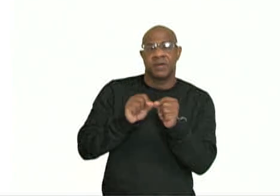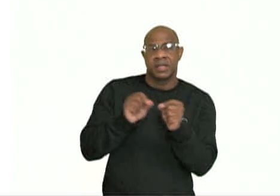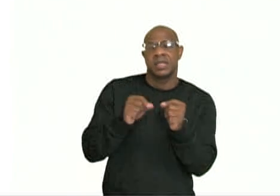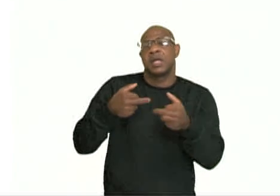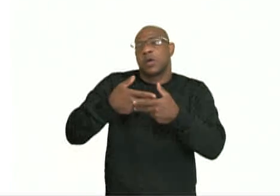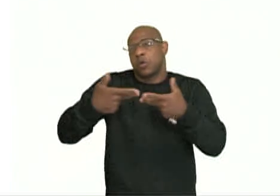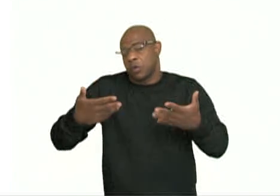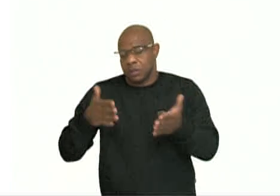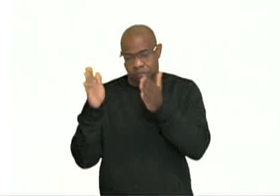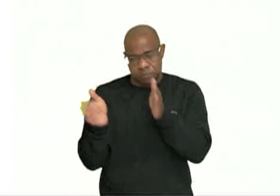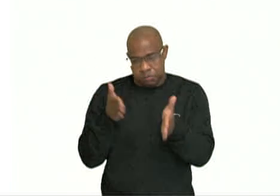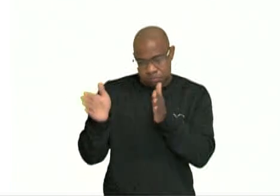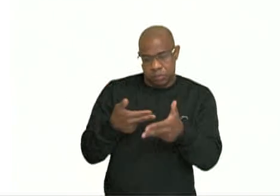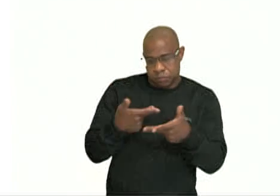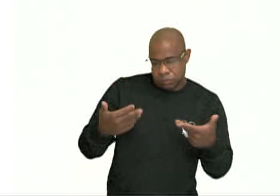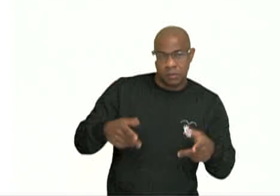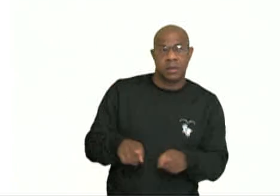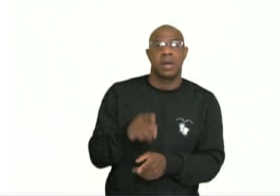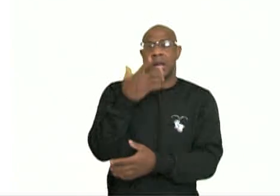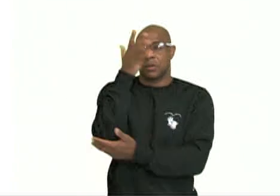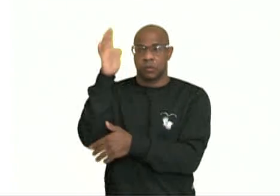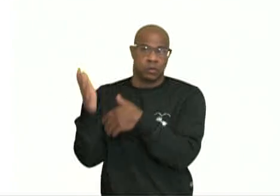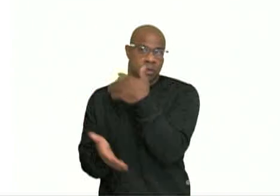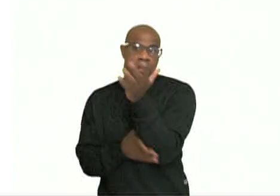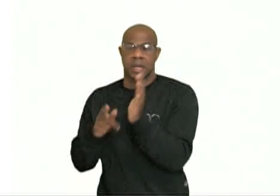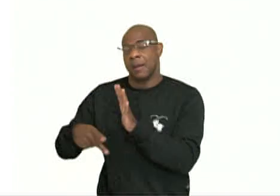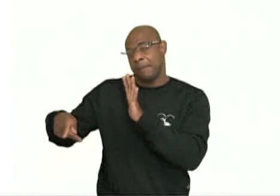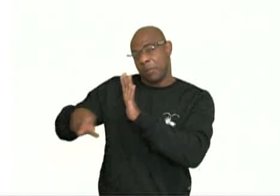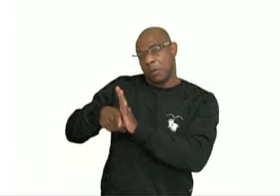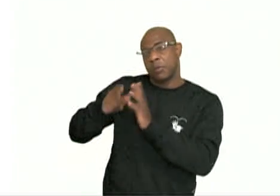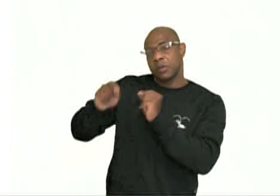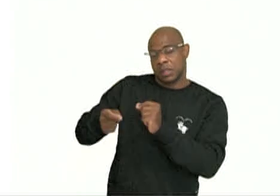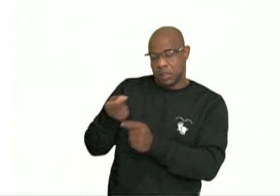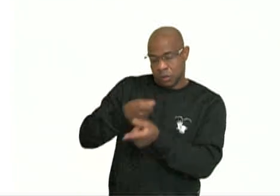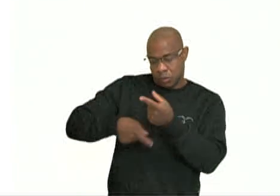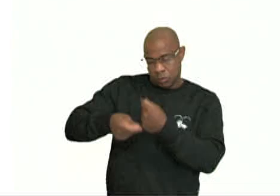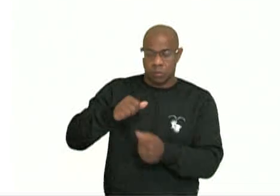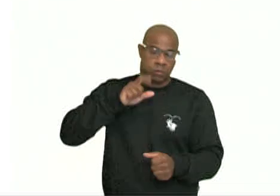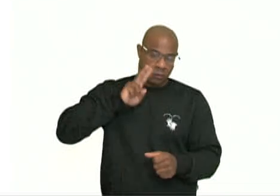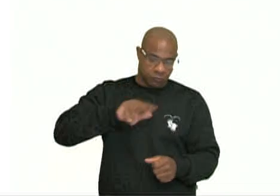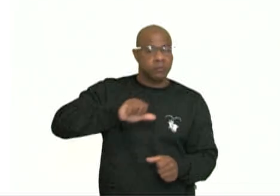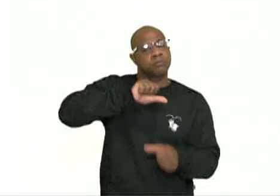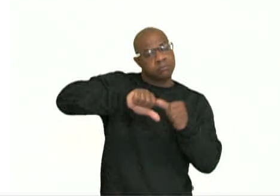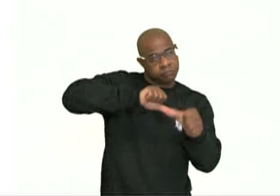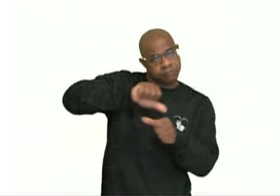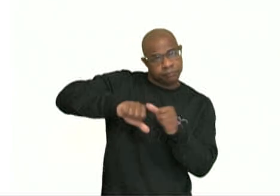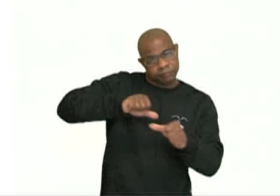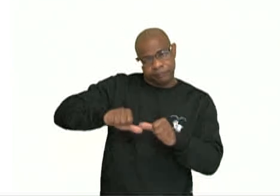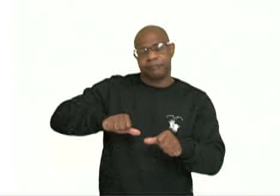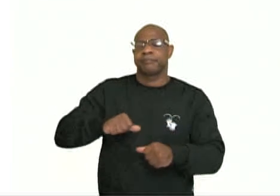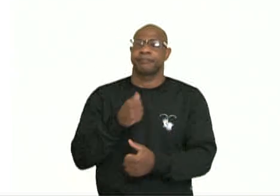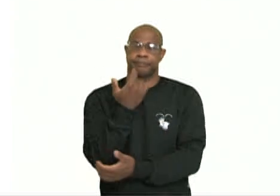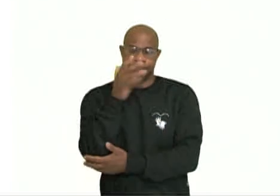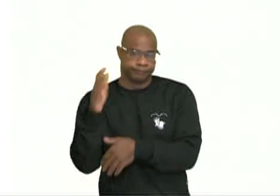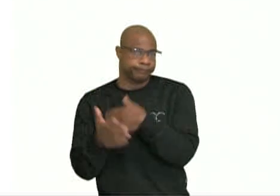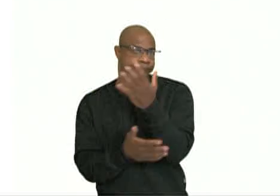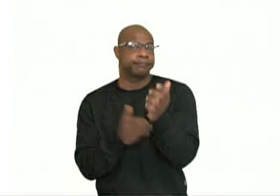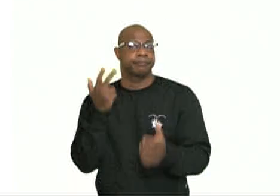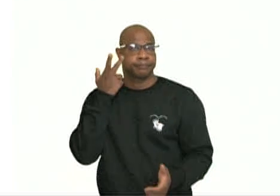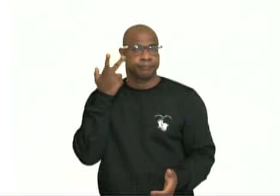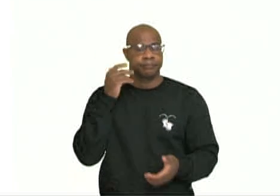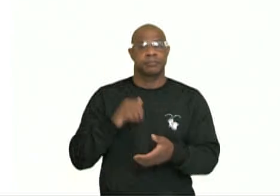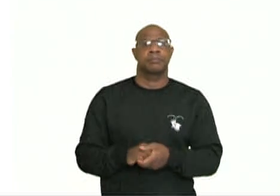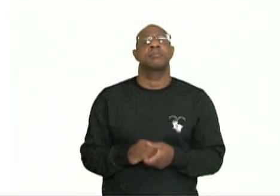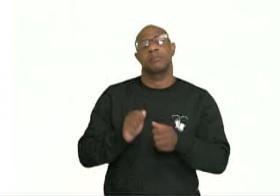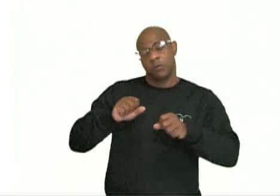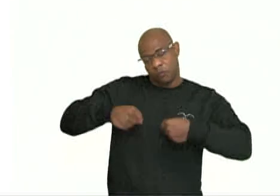produtos finais. A natureza é apropriada economicamente, sendo transformada em recursos naturais. Então é isso, né? A